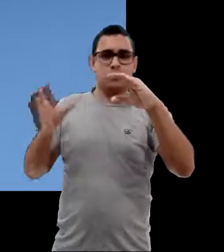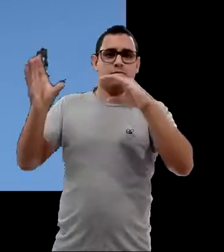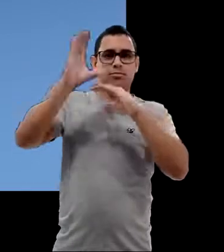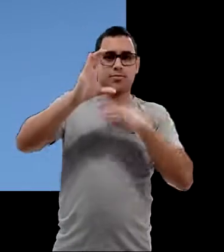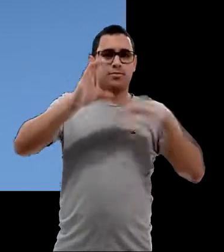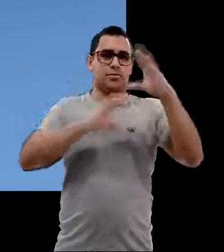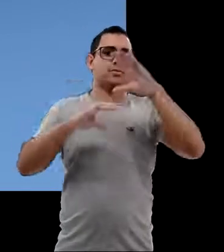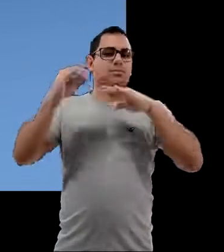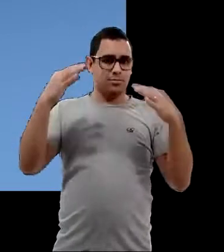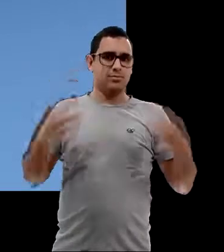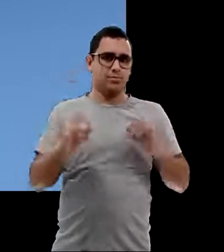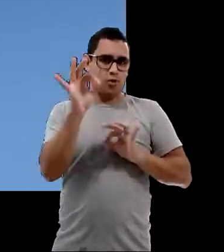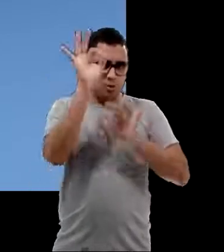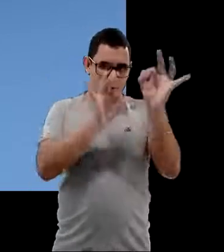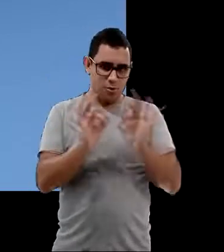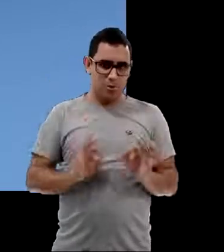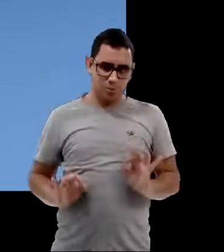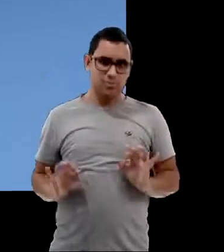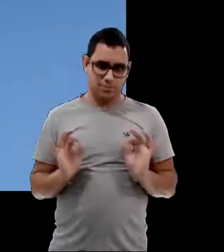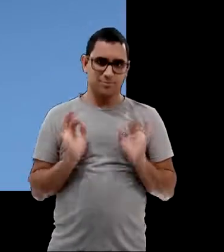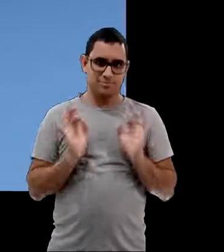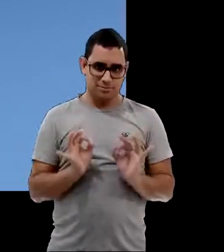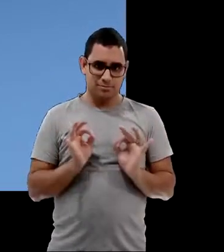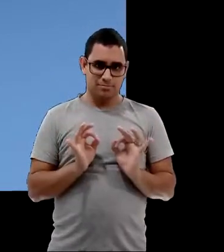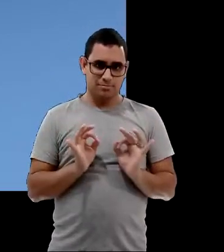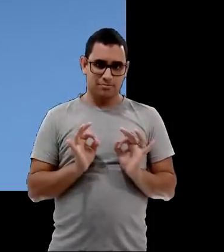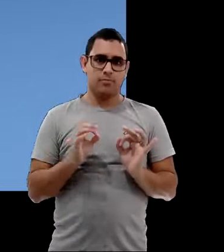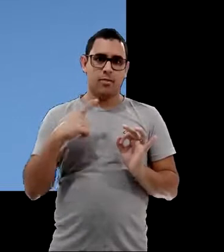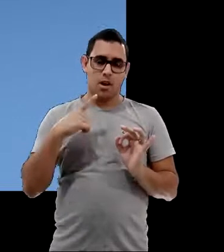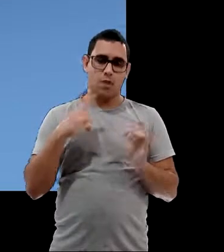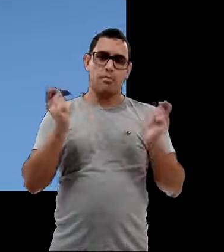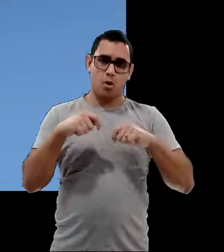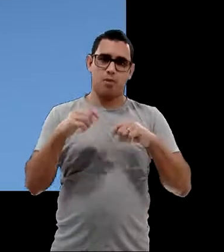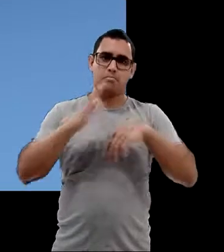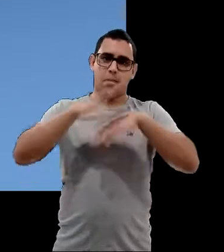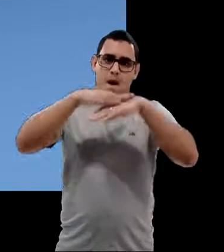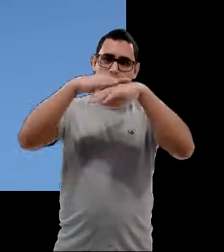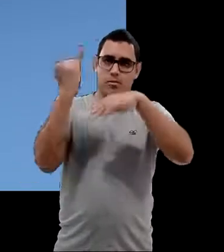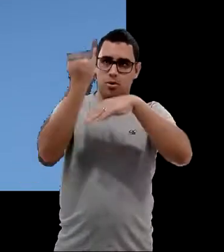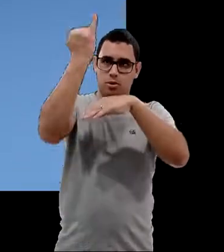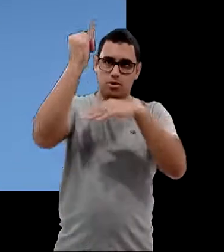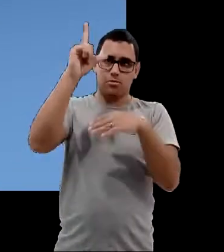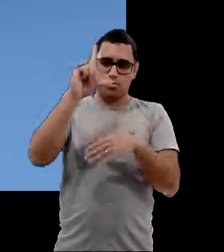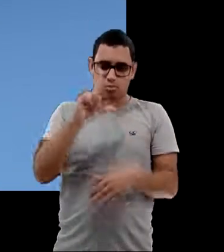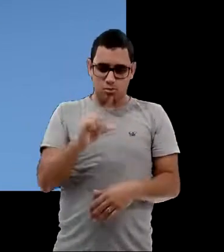categorias maiores, mais importantes, e menores e menos importantes dentro de determinada